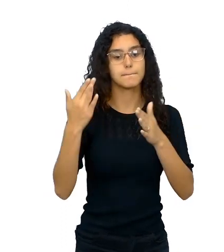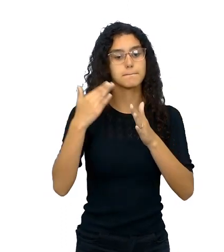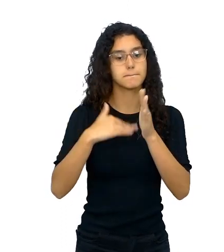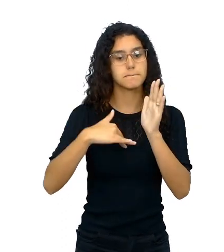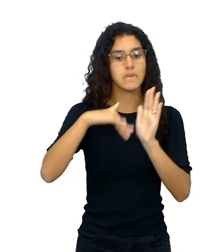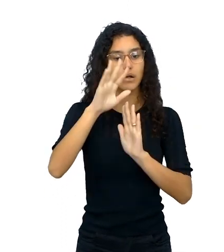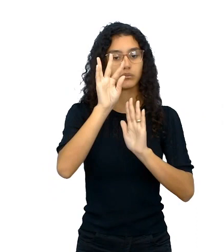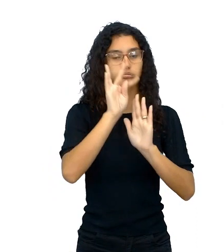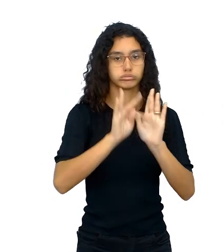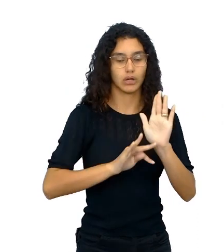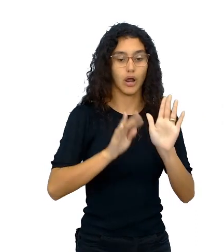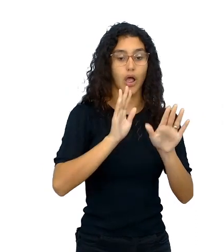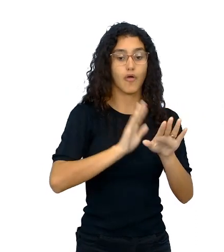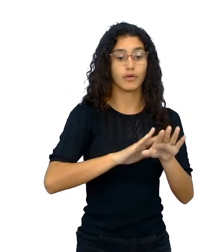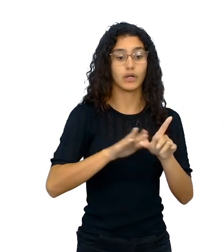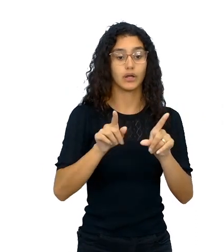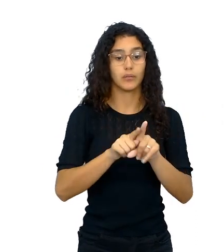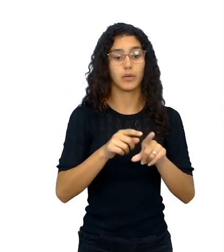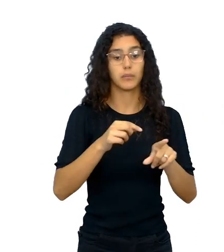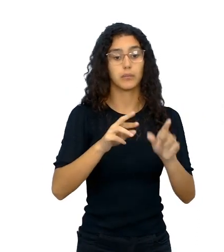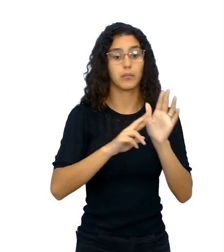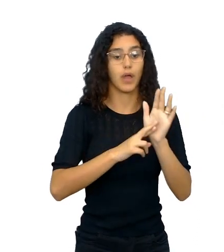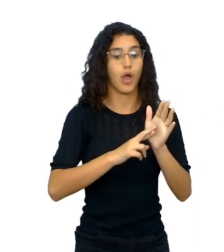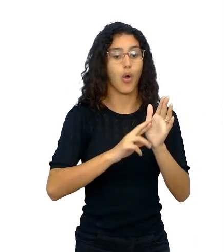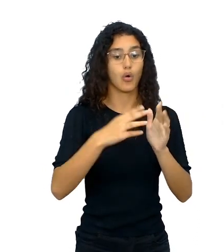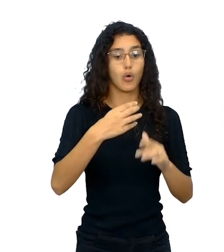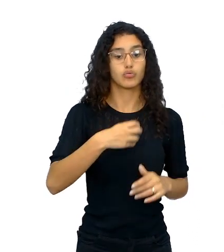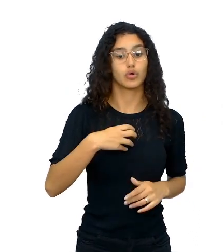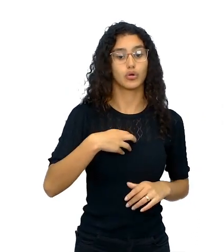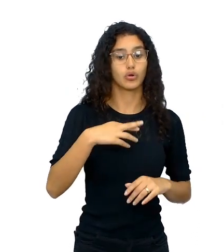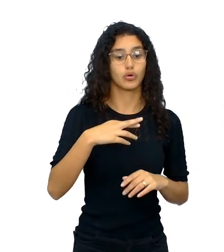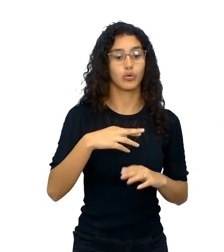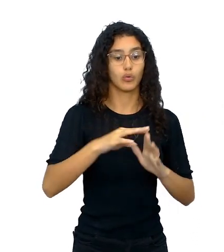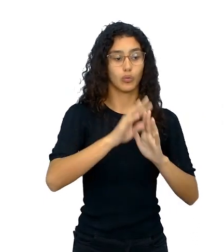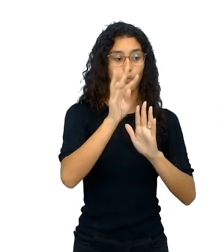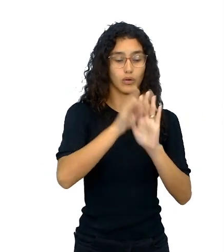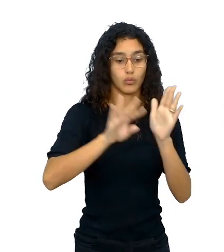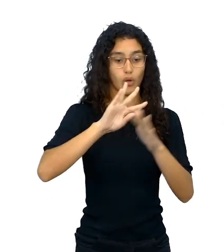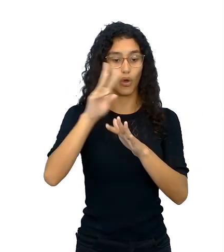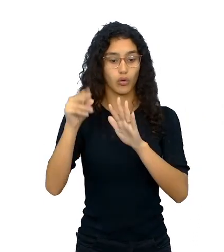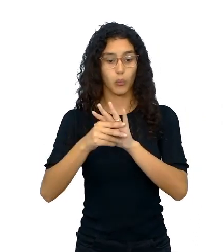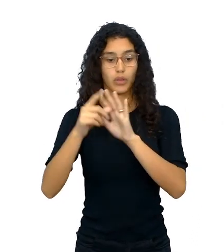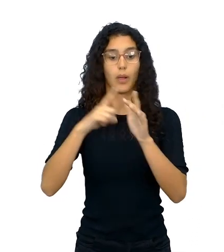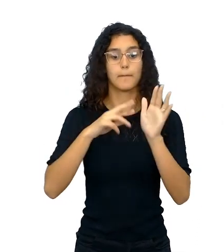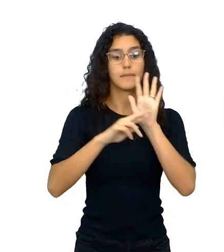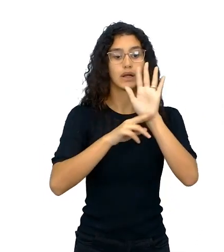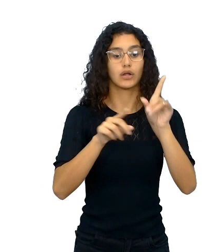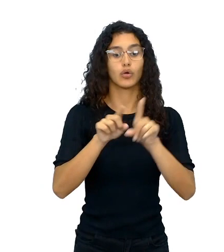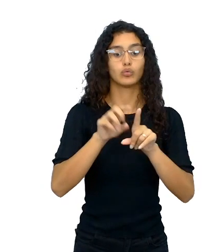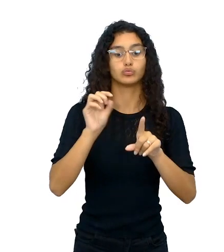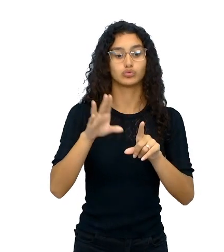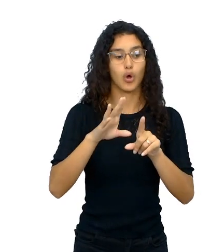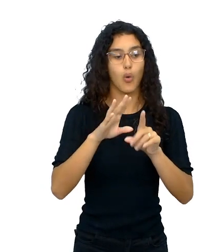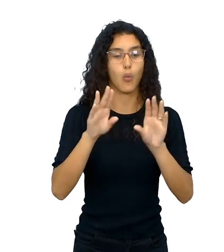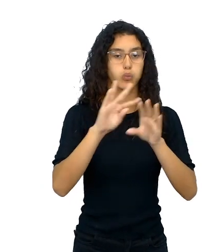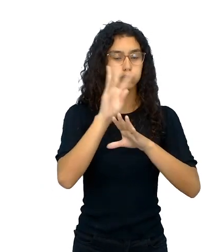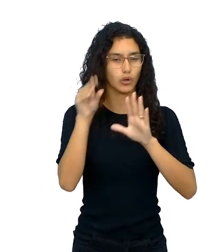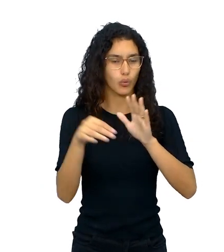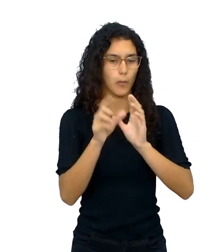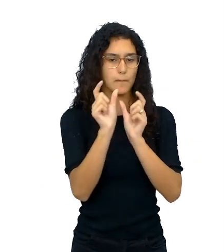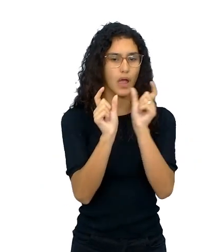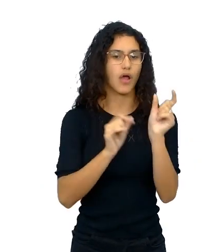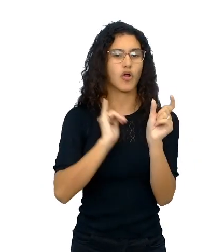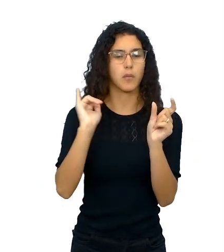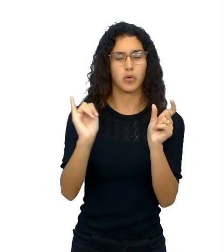relevantes do texto. Essa produção corresponde, a grosso modo, a uma radiografia do texto, pois nela aparece apenas o esqueleto, ou seja, as